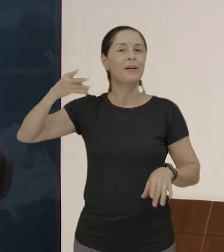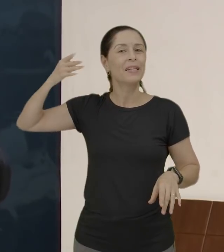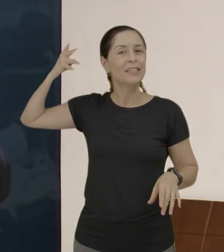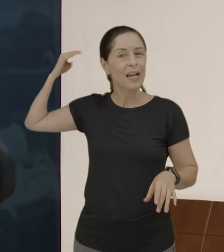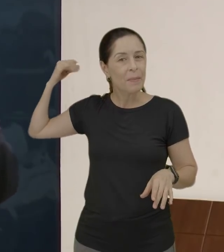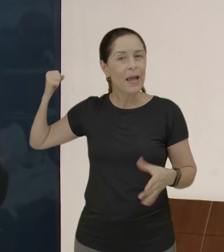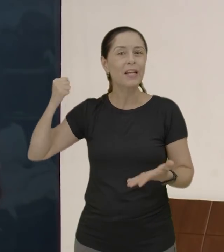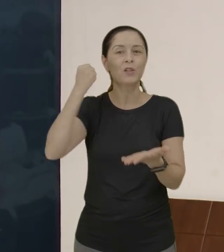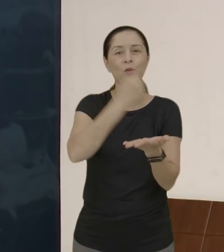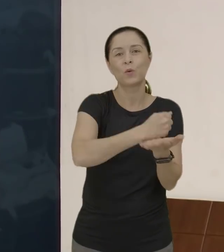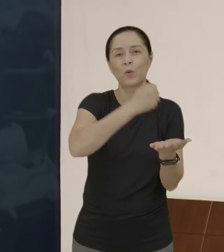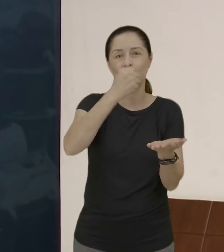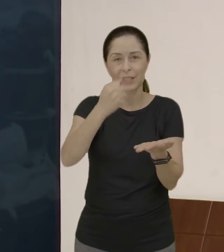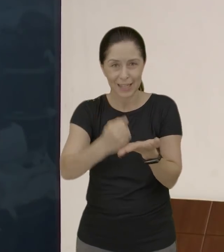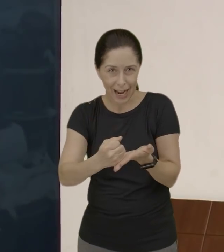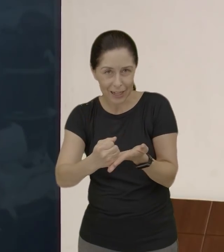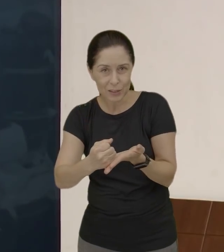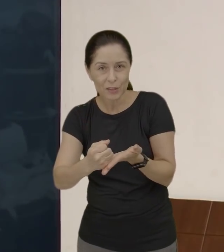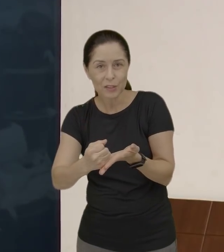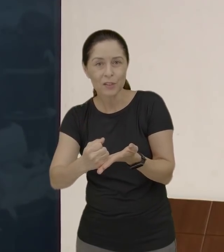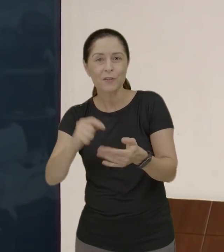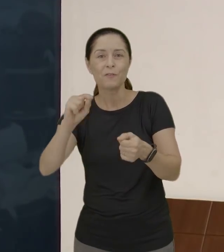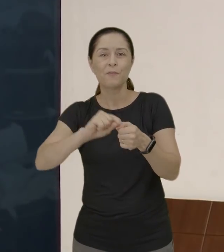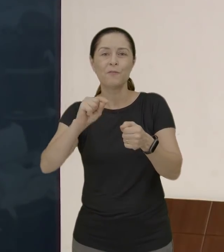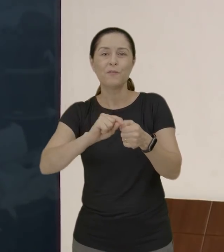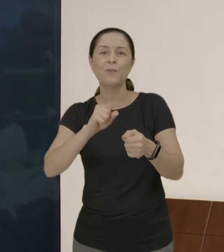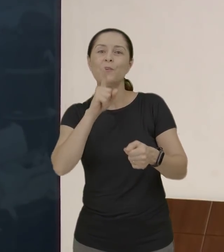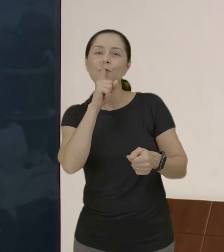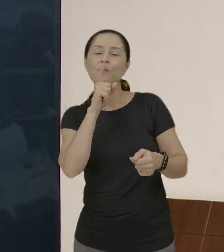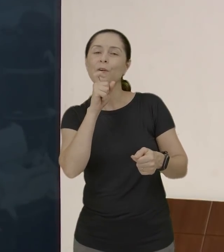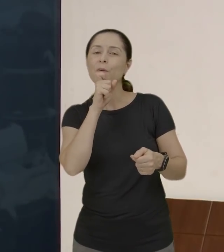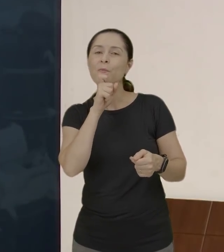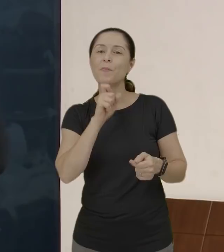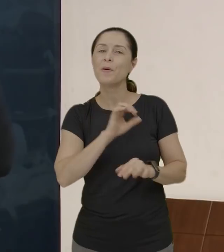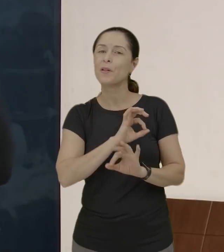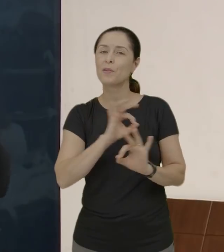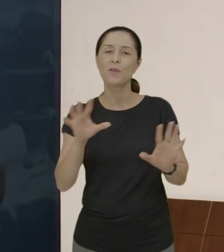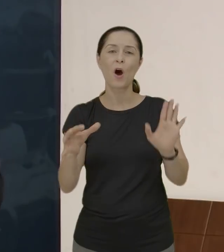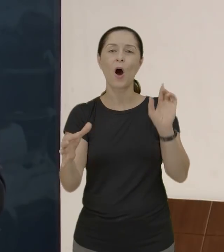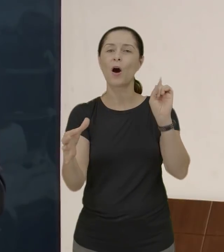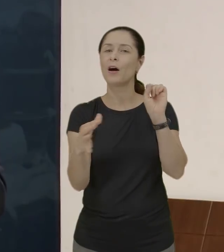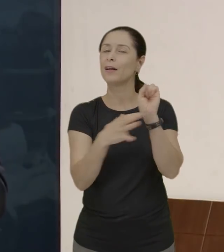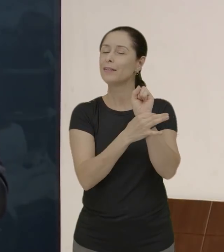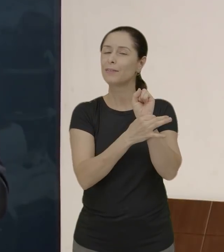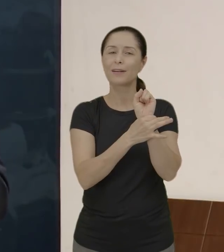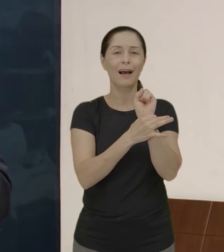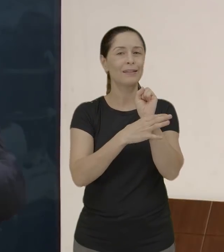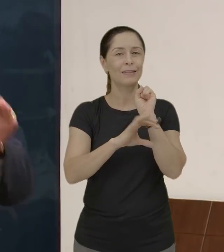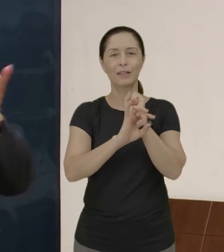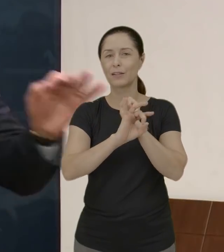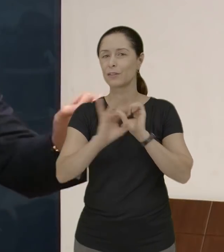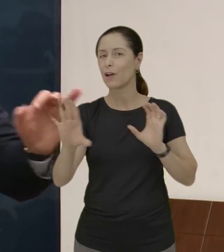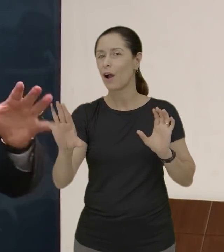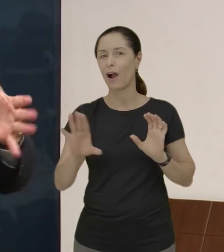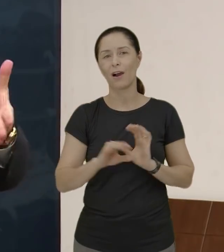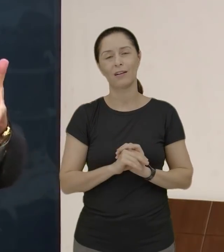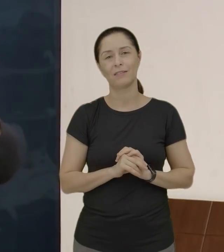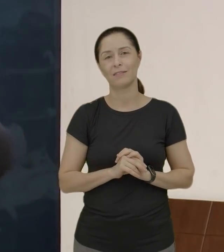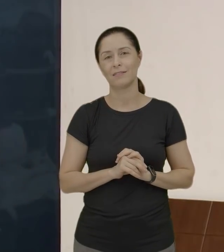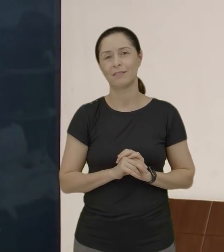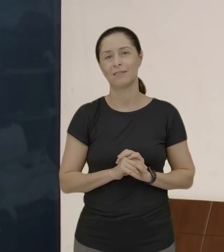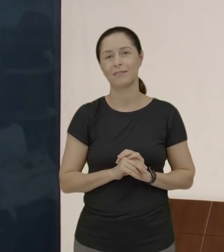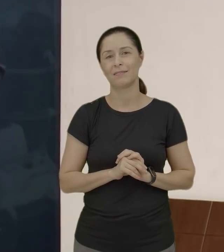negócio, firmar um acordo, um compromisso, um pacto, se fazia juramento. Ao fazer